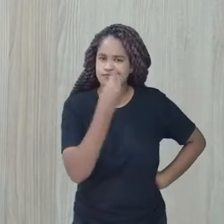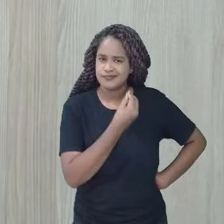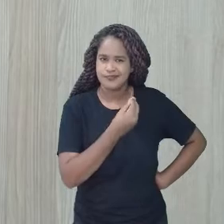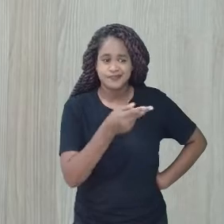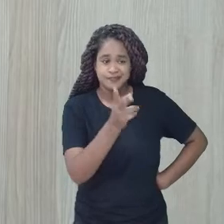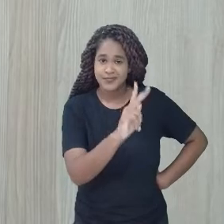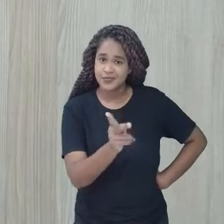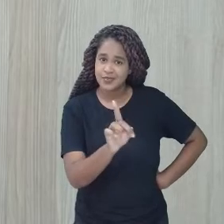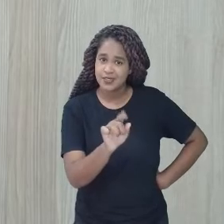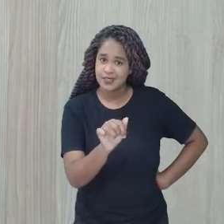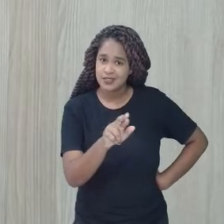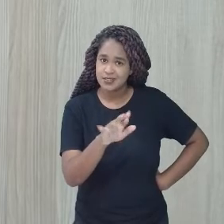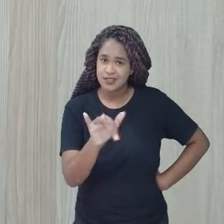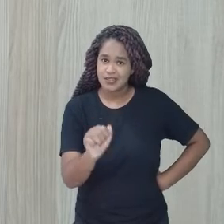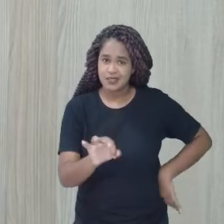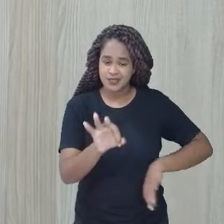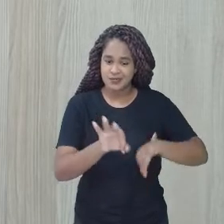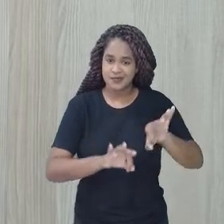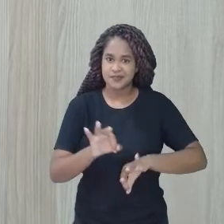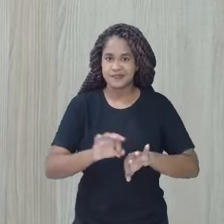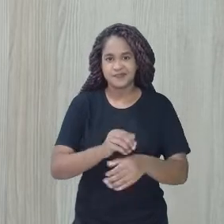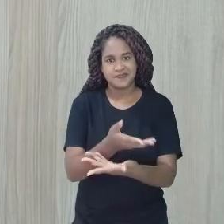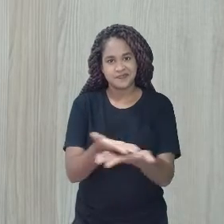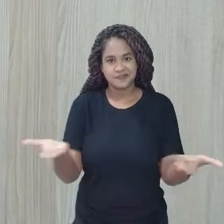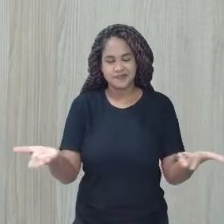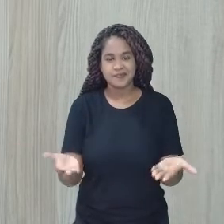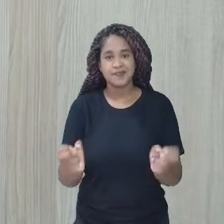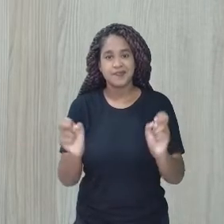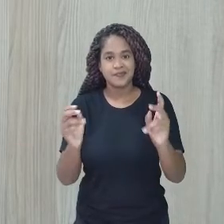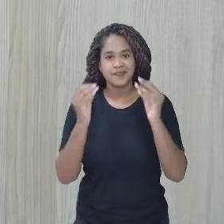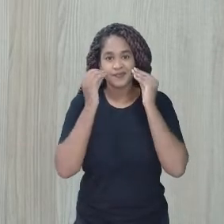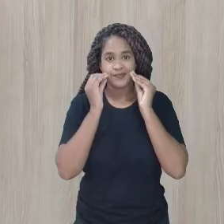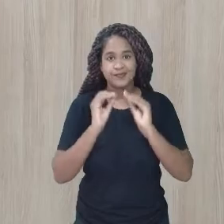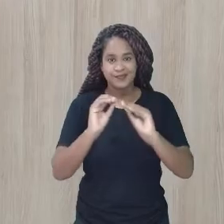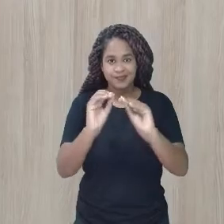a professora Adriana preparou para vocês, tá certo? Um beijo bem grande.